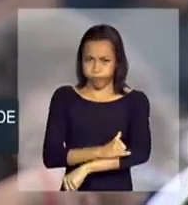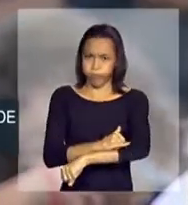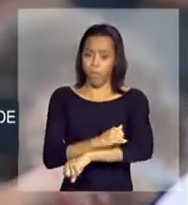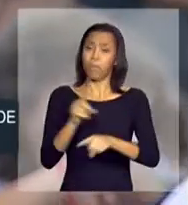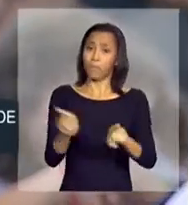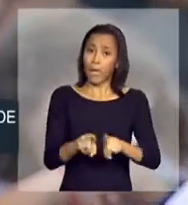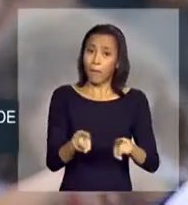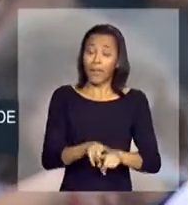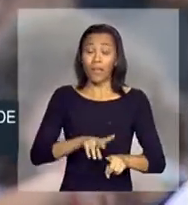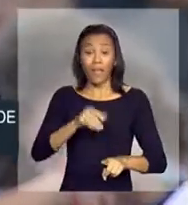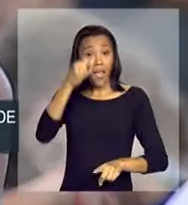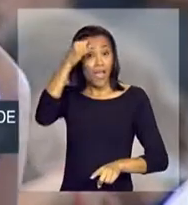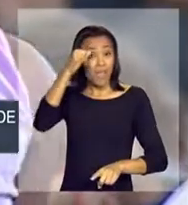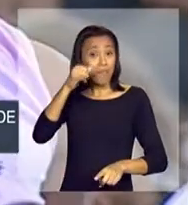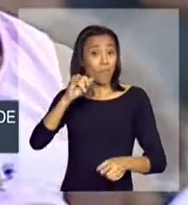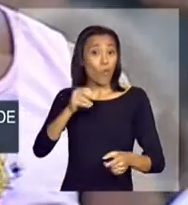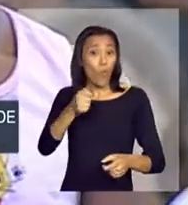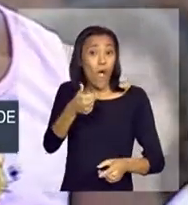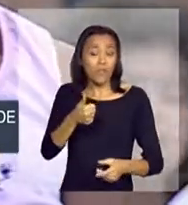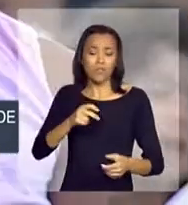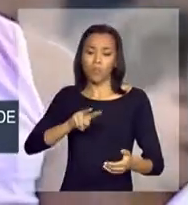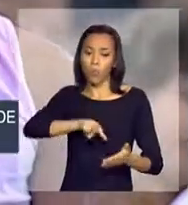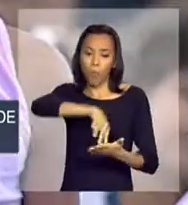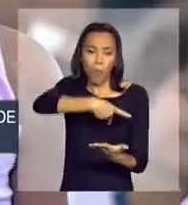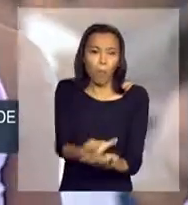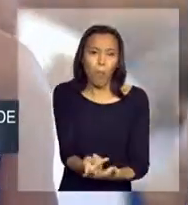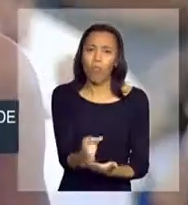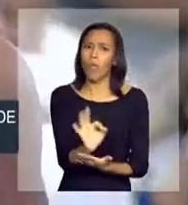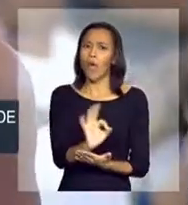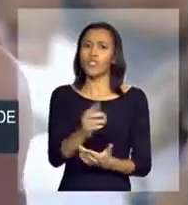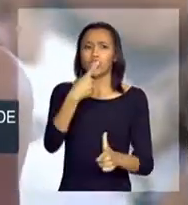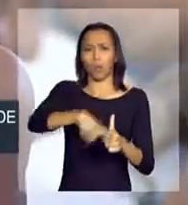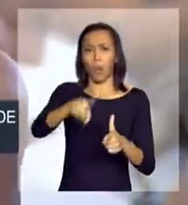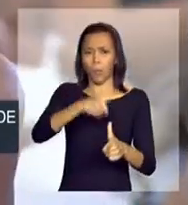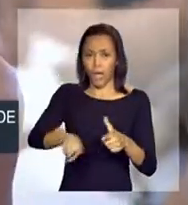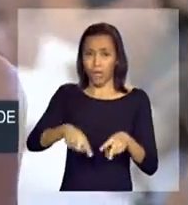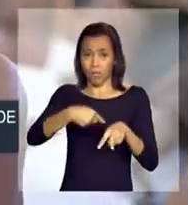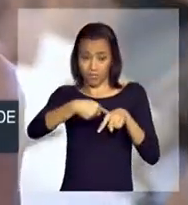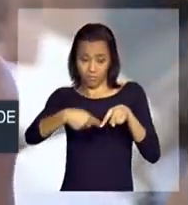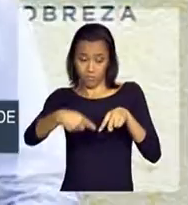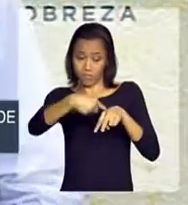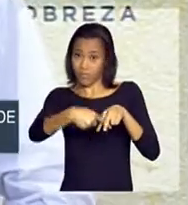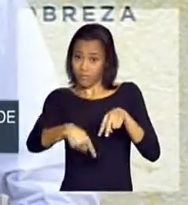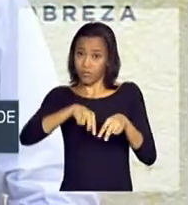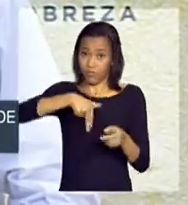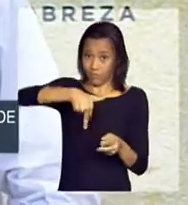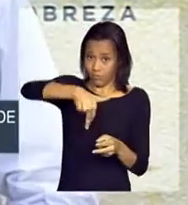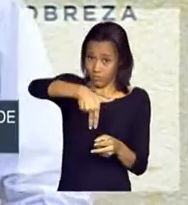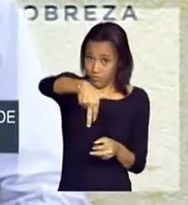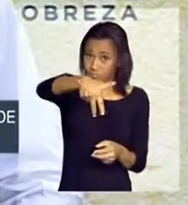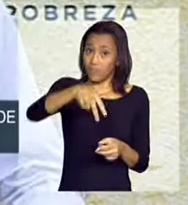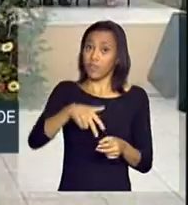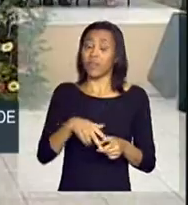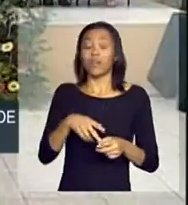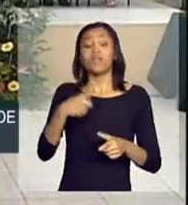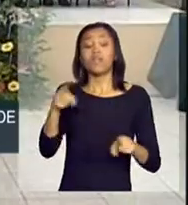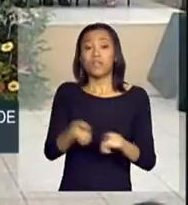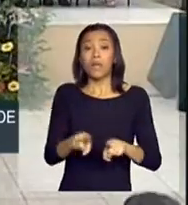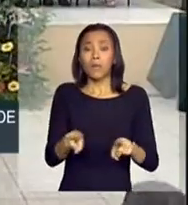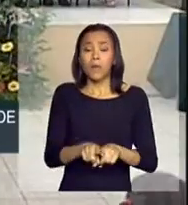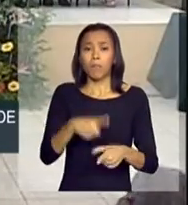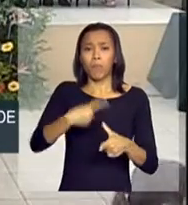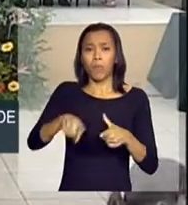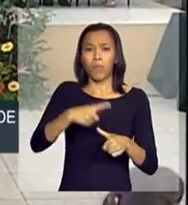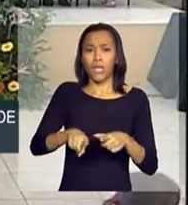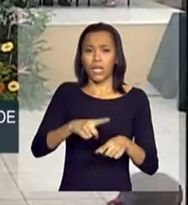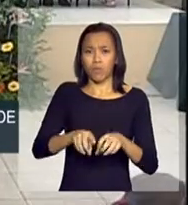maior risco de cair de ter problemas na perna de quanto tá brincando com aí mais de ter problemas